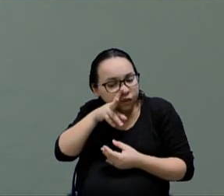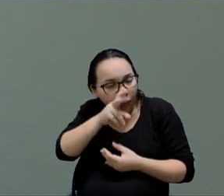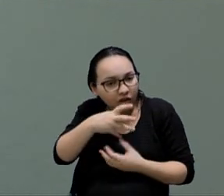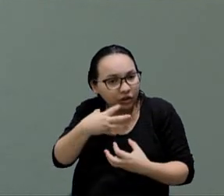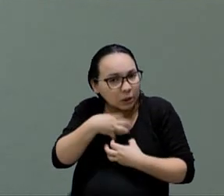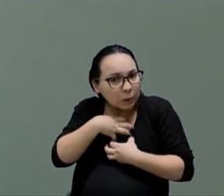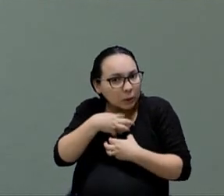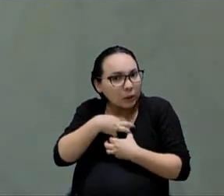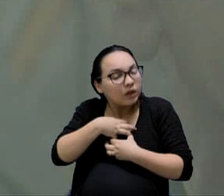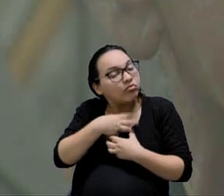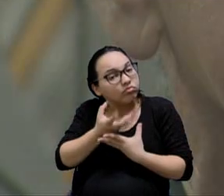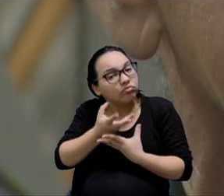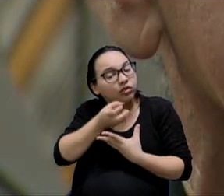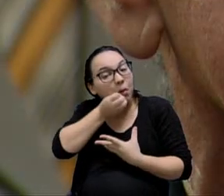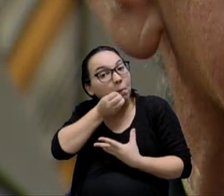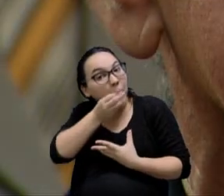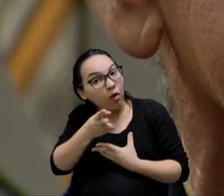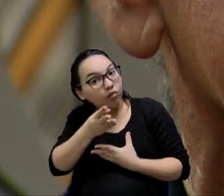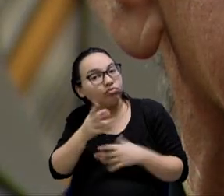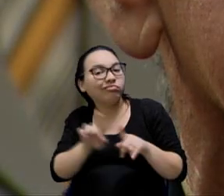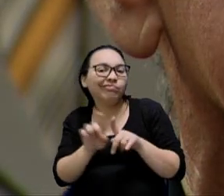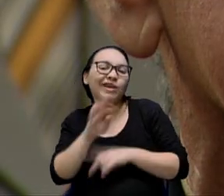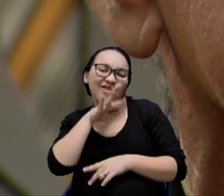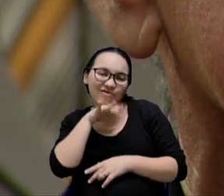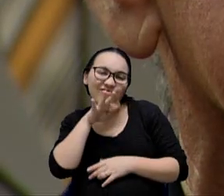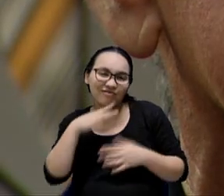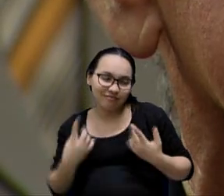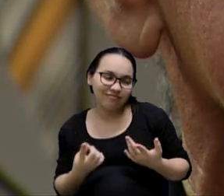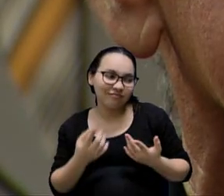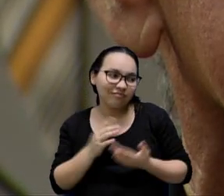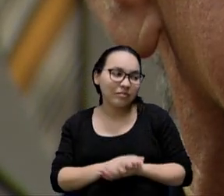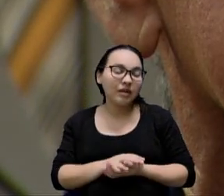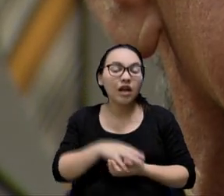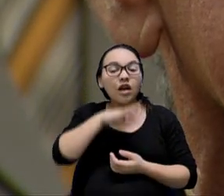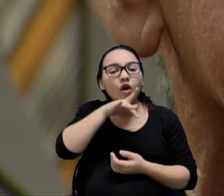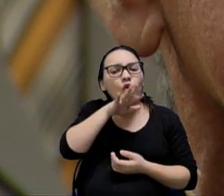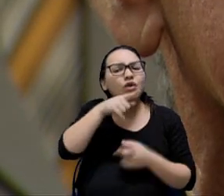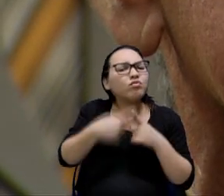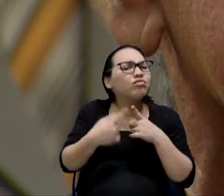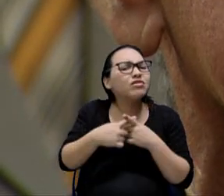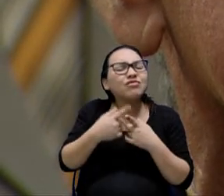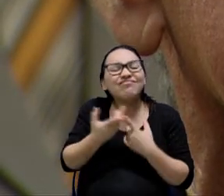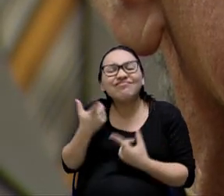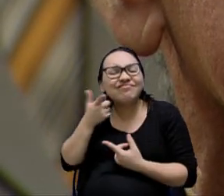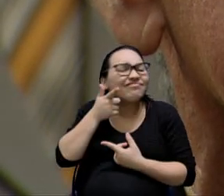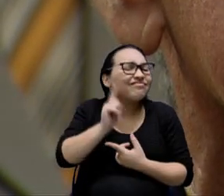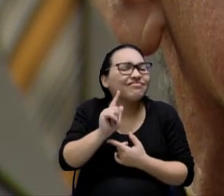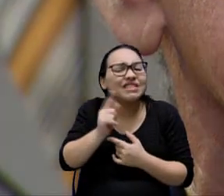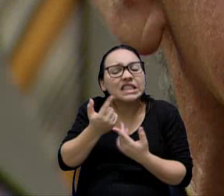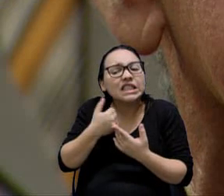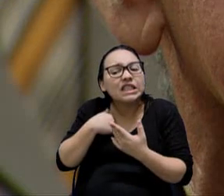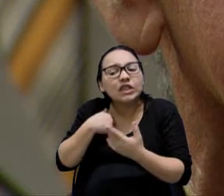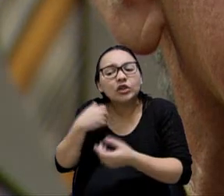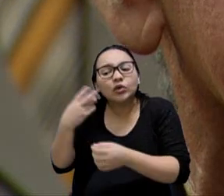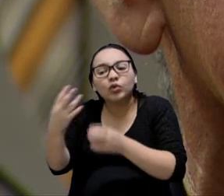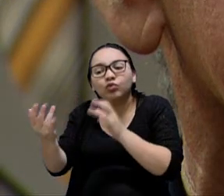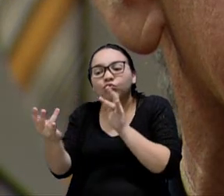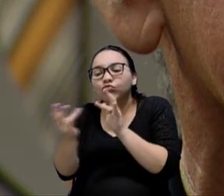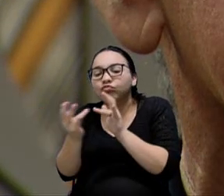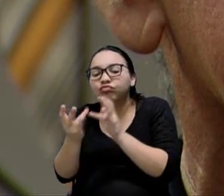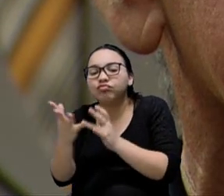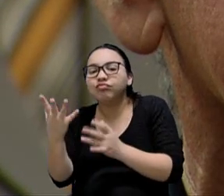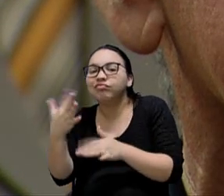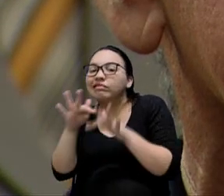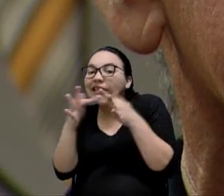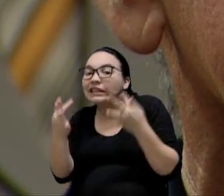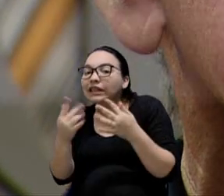tornando isso bom e ruim ao mesmo tempo. Ruim por não conseguir construir relações simples. Bom por não